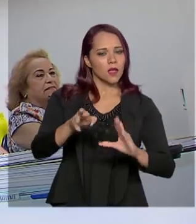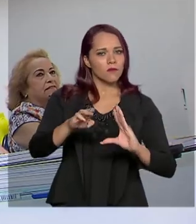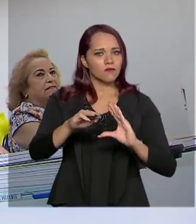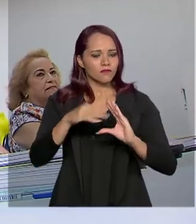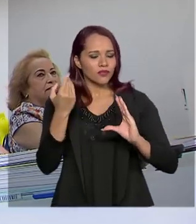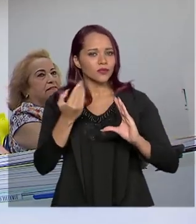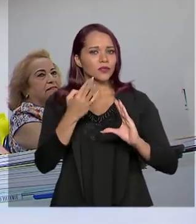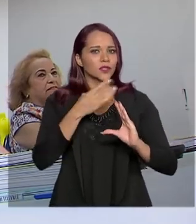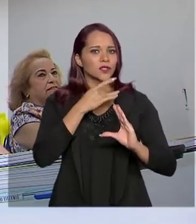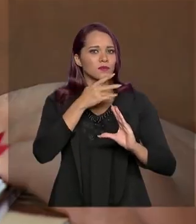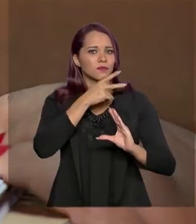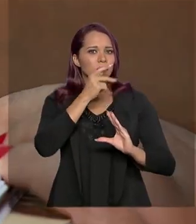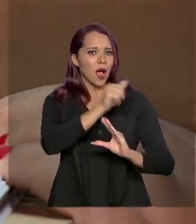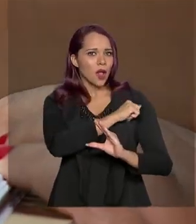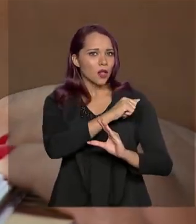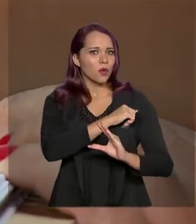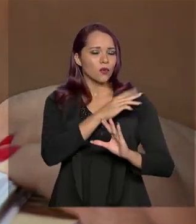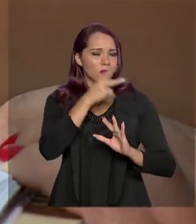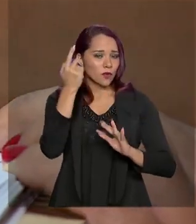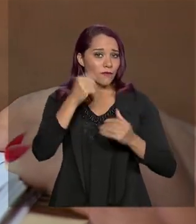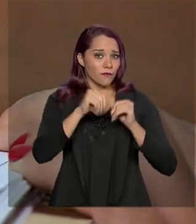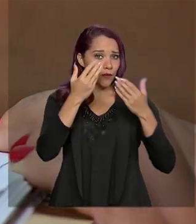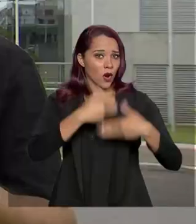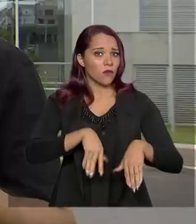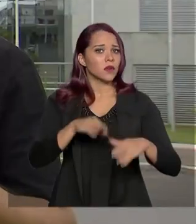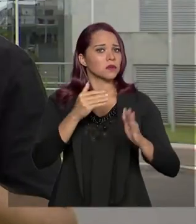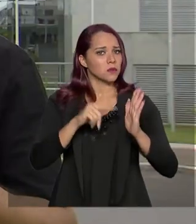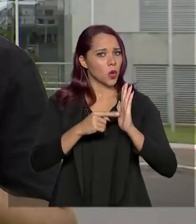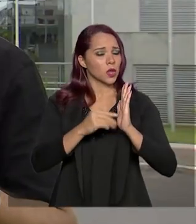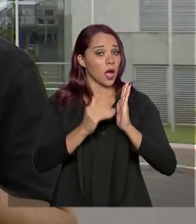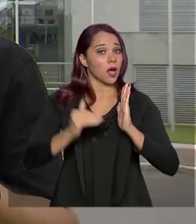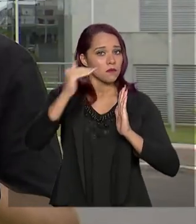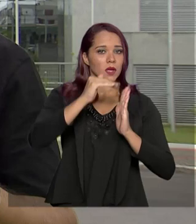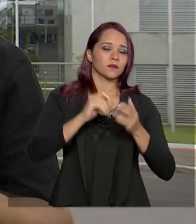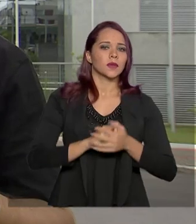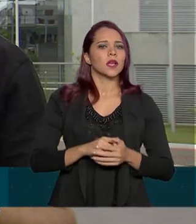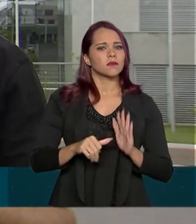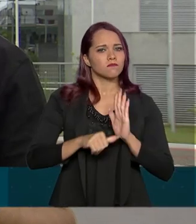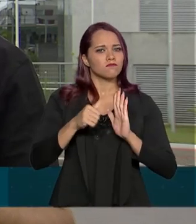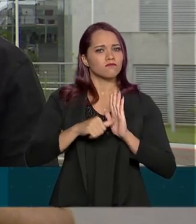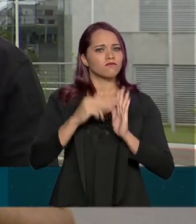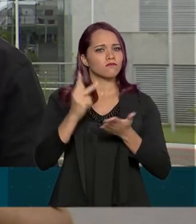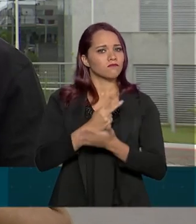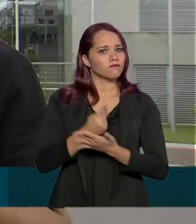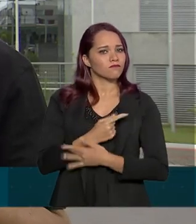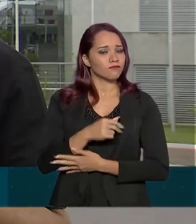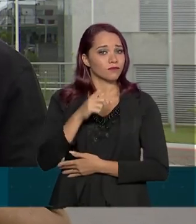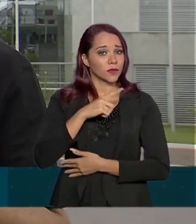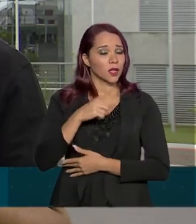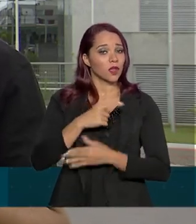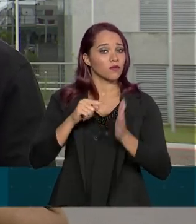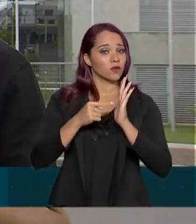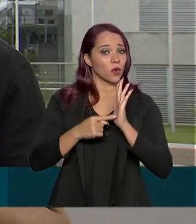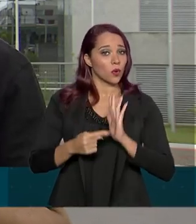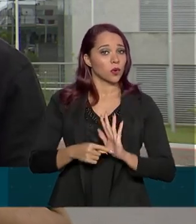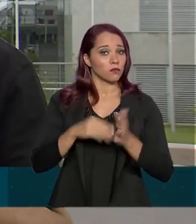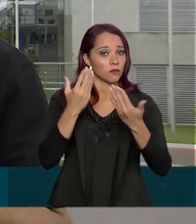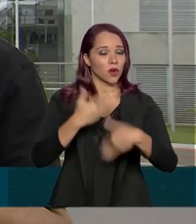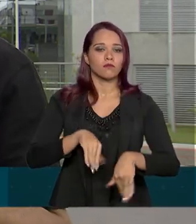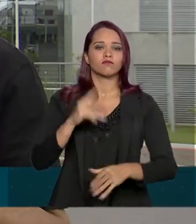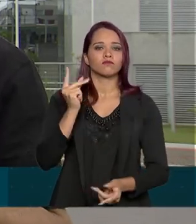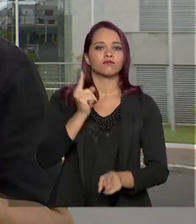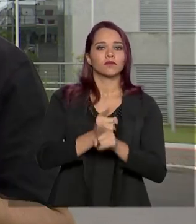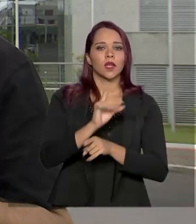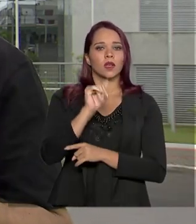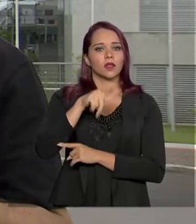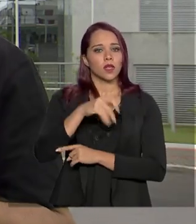reivindicando notas superiores às divulgadas. As primeiras inconsistências nas notas das provas foram identificadas pelo Inep